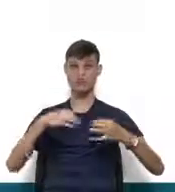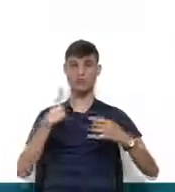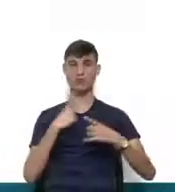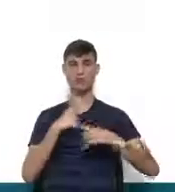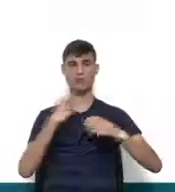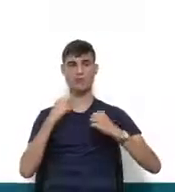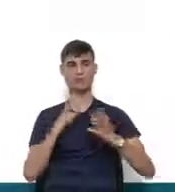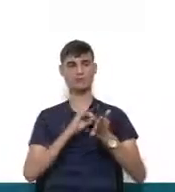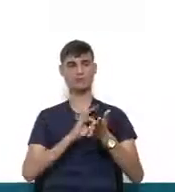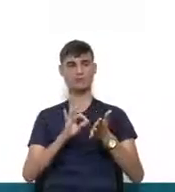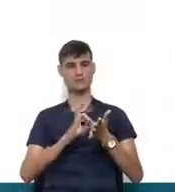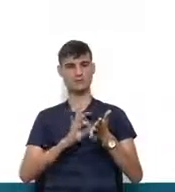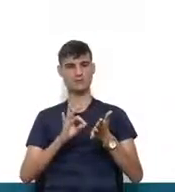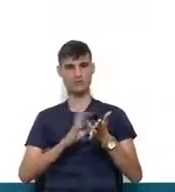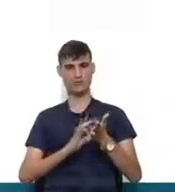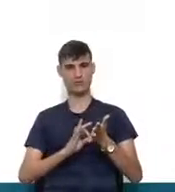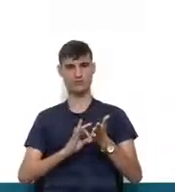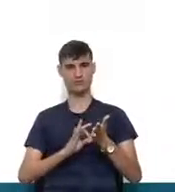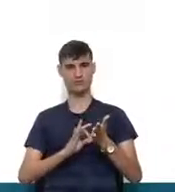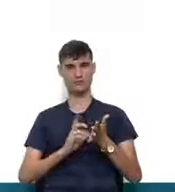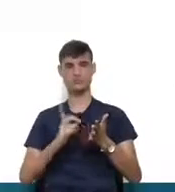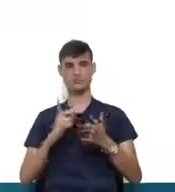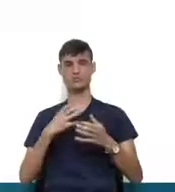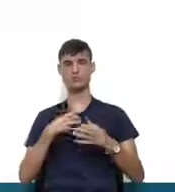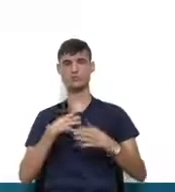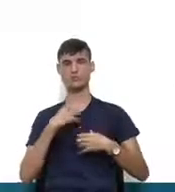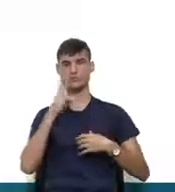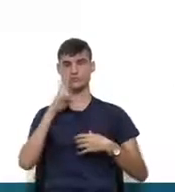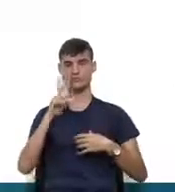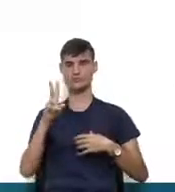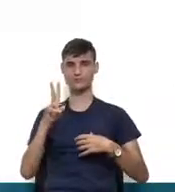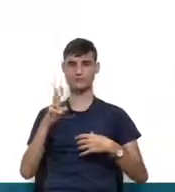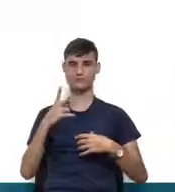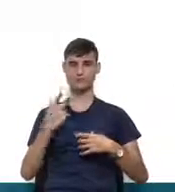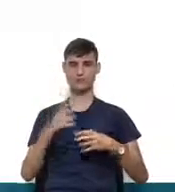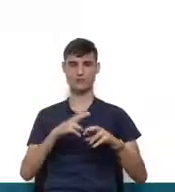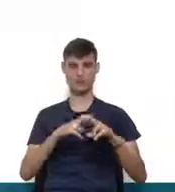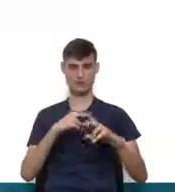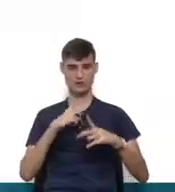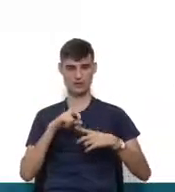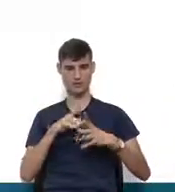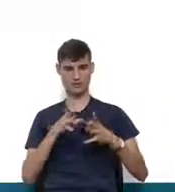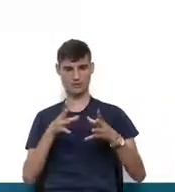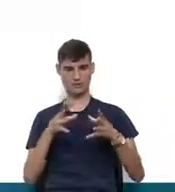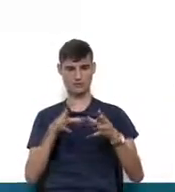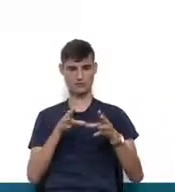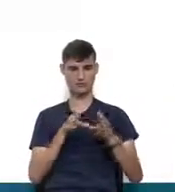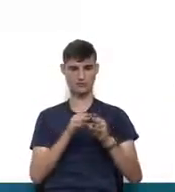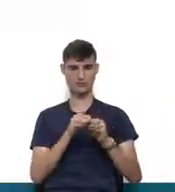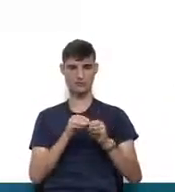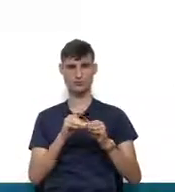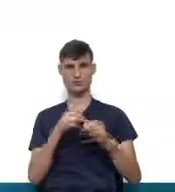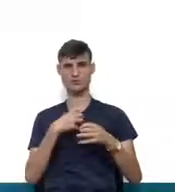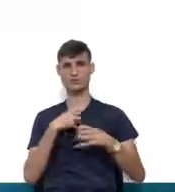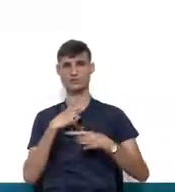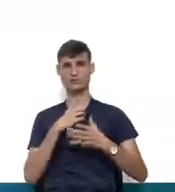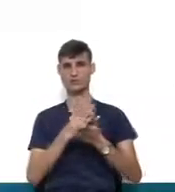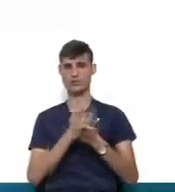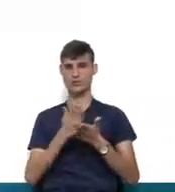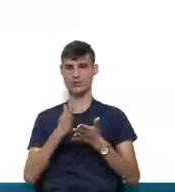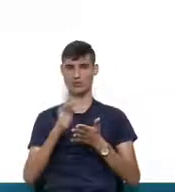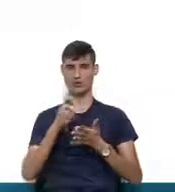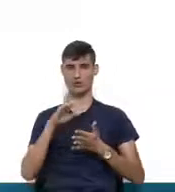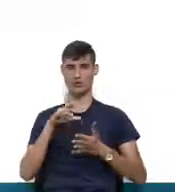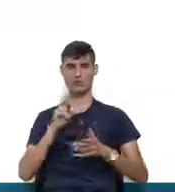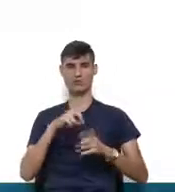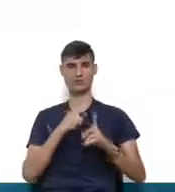pode escrever desta forma. Ela foi compactada aí, né, pela série de Fourier a partir